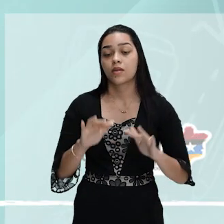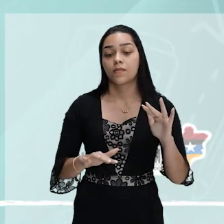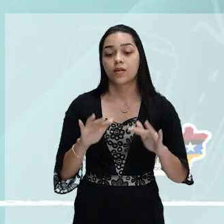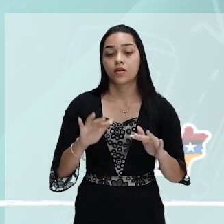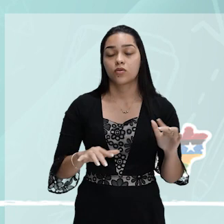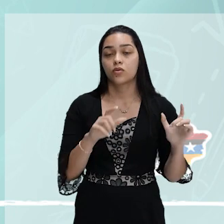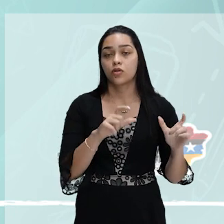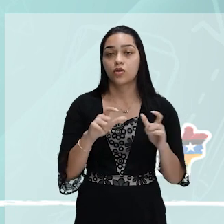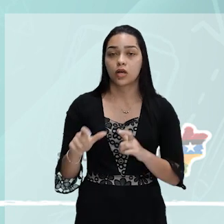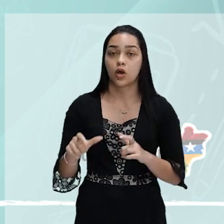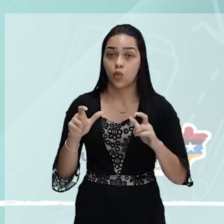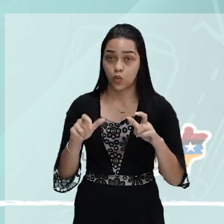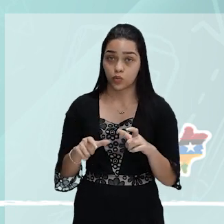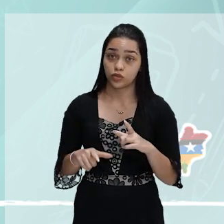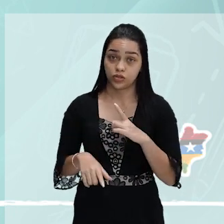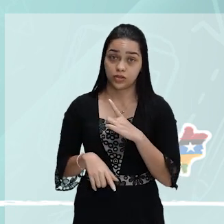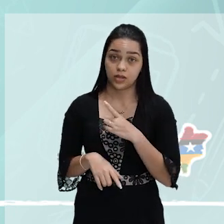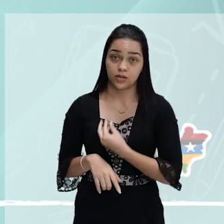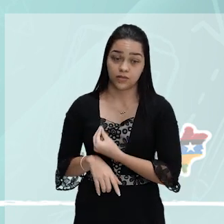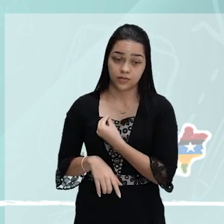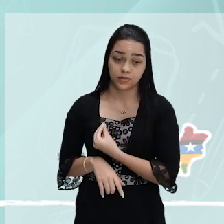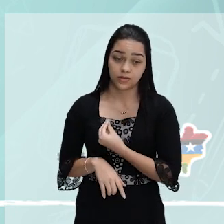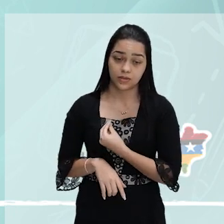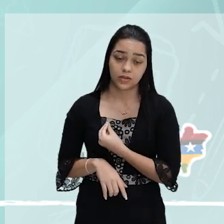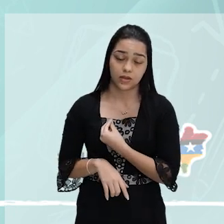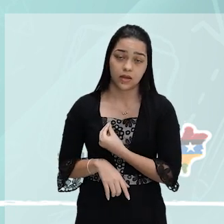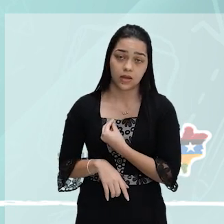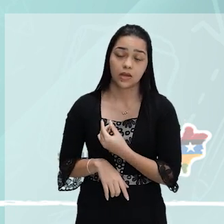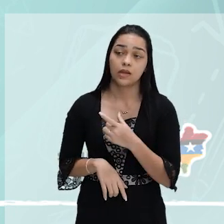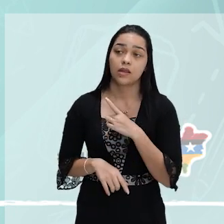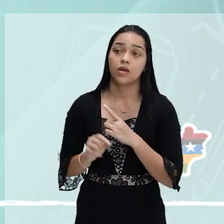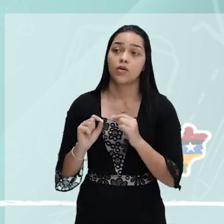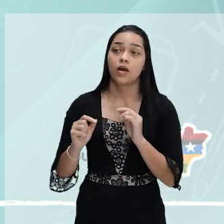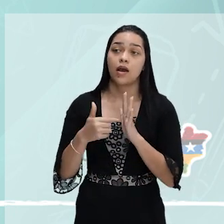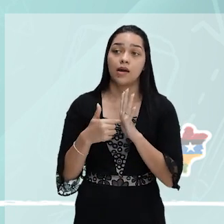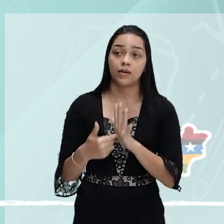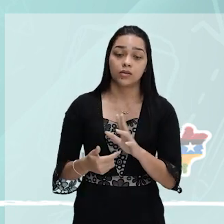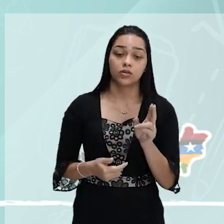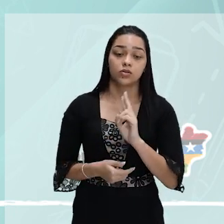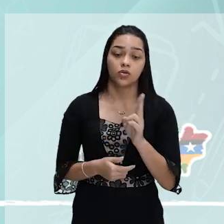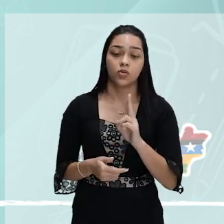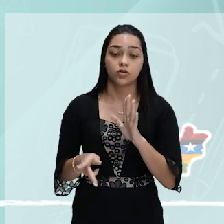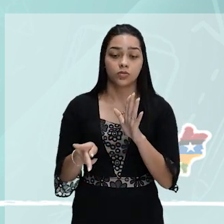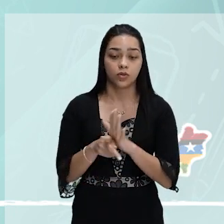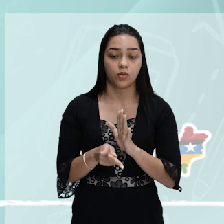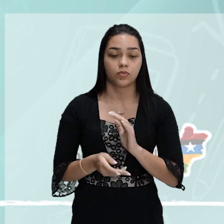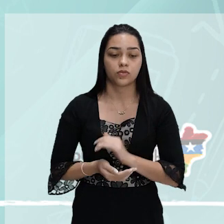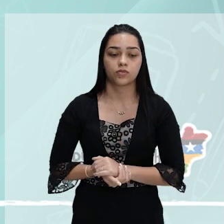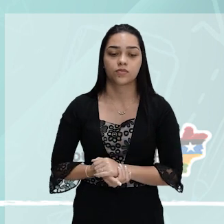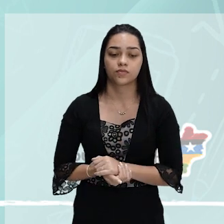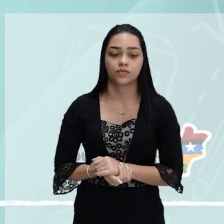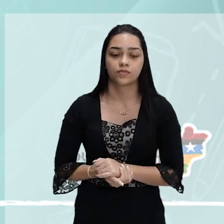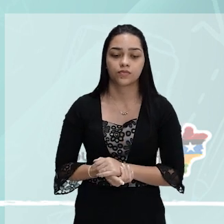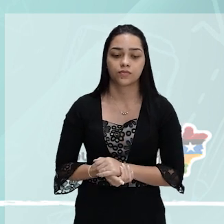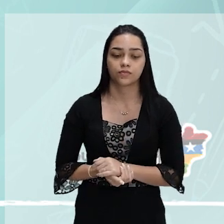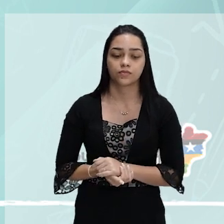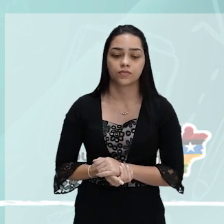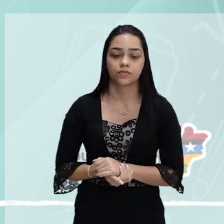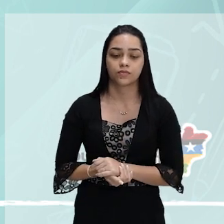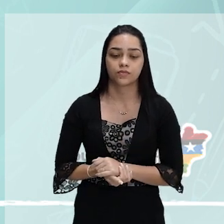do local onde eles estão localizados, eles vão apresentar nomes específicos.